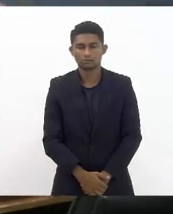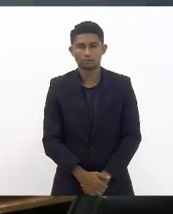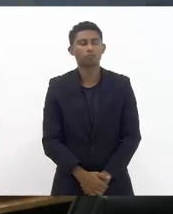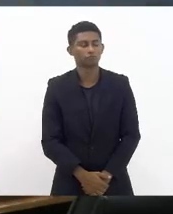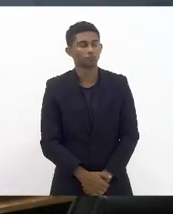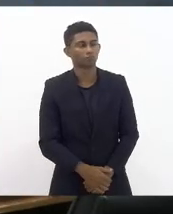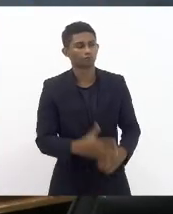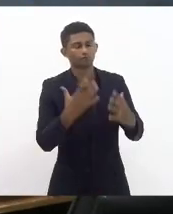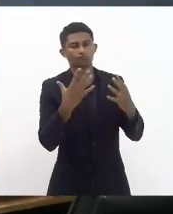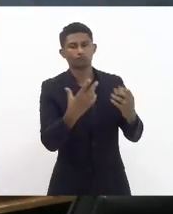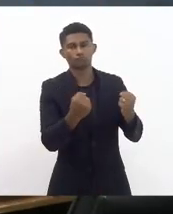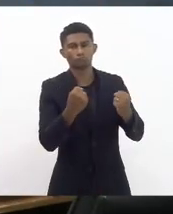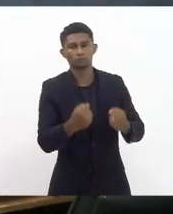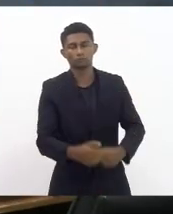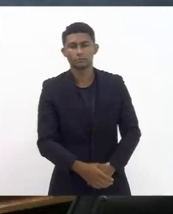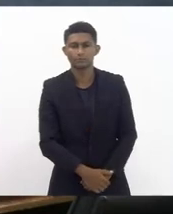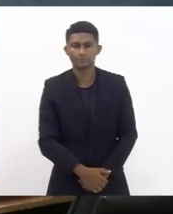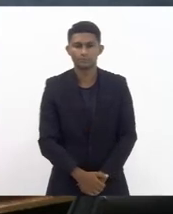Favorável.